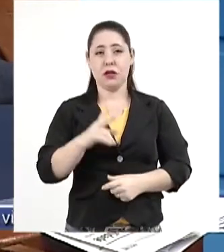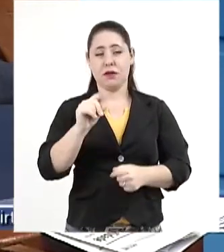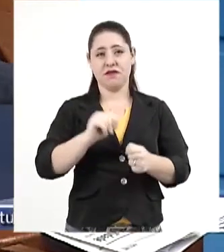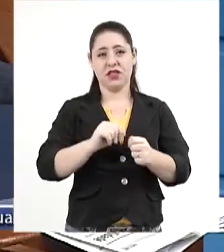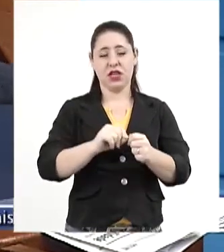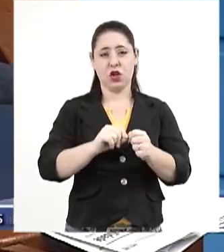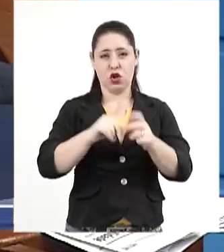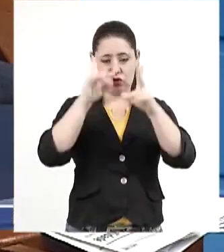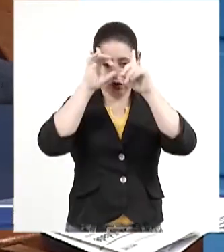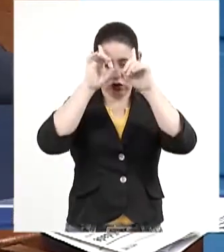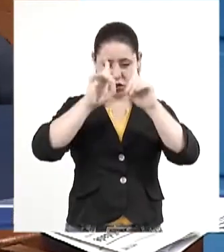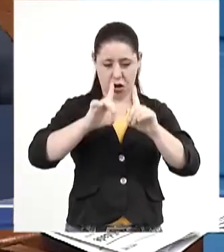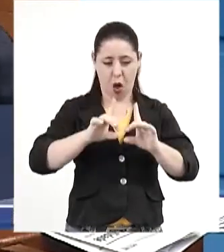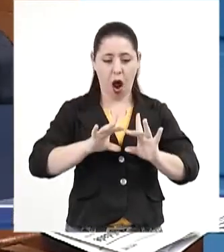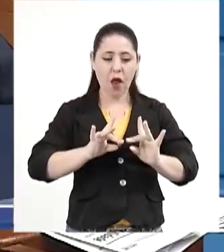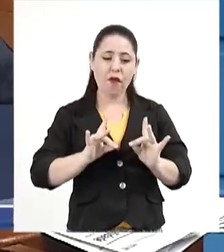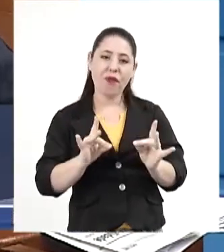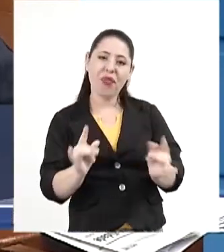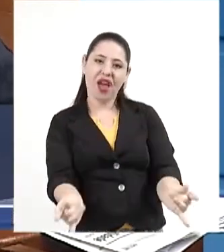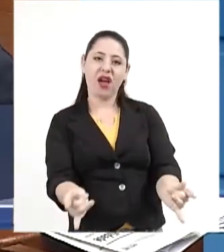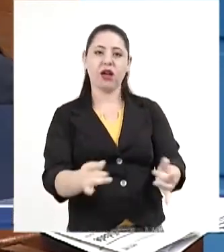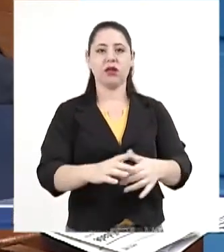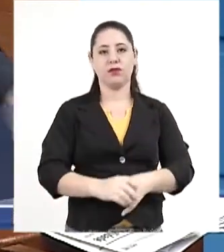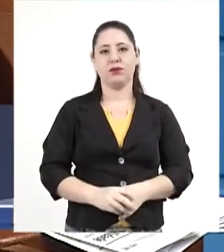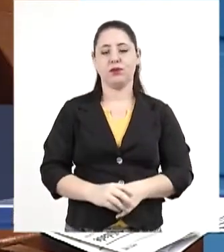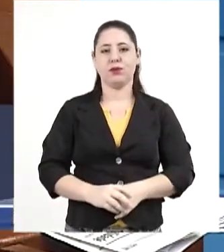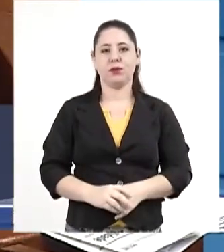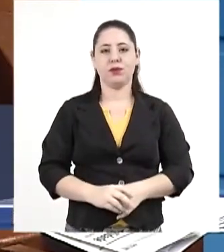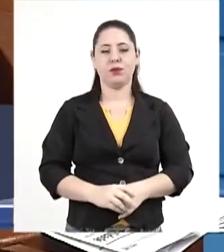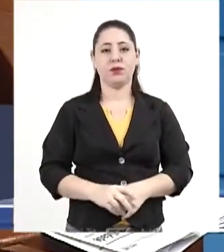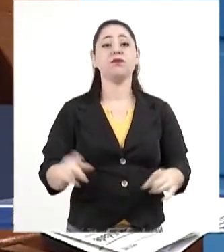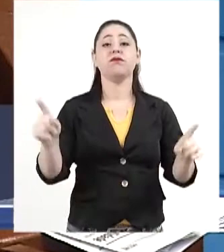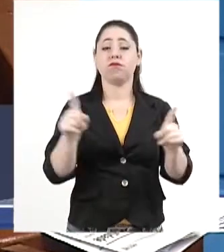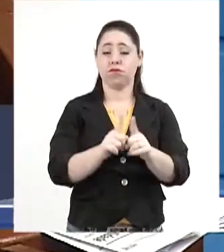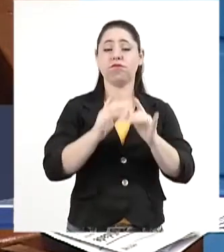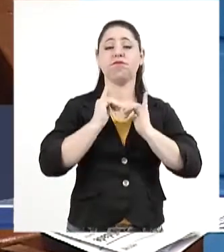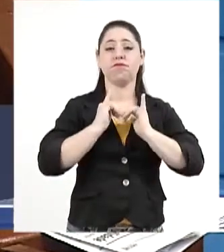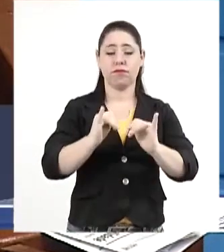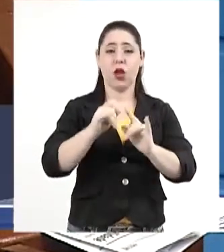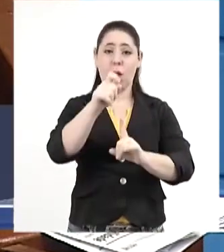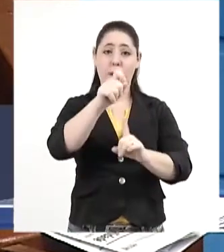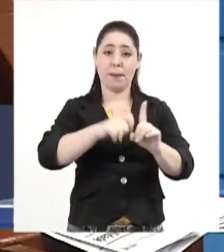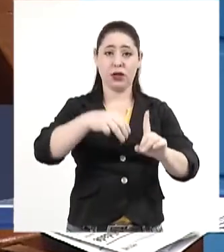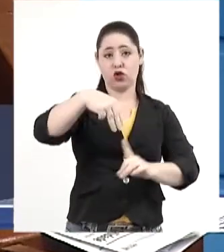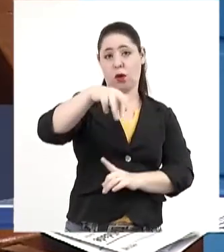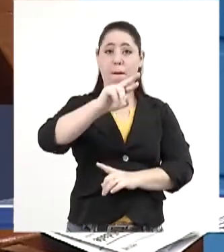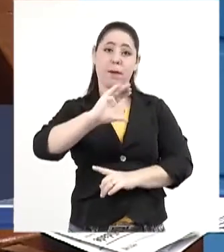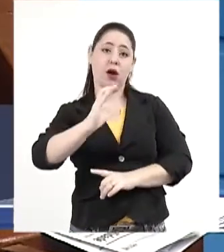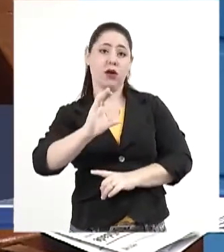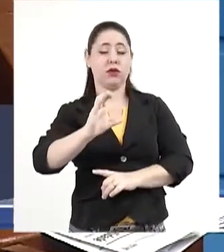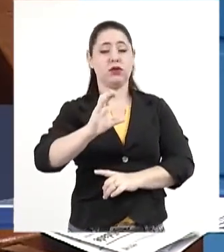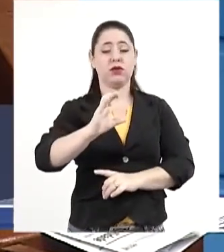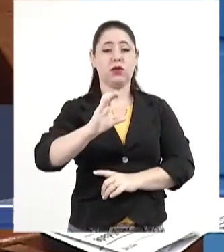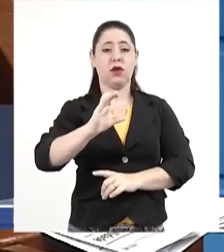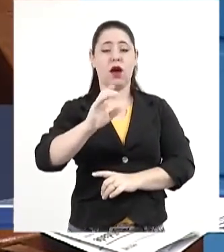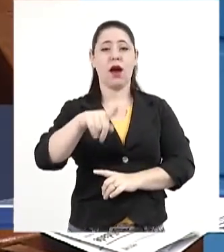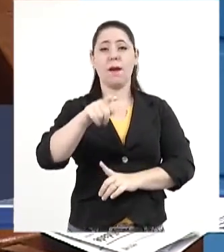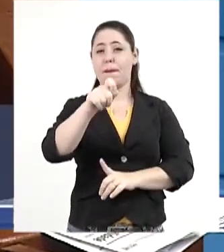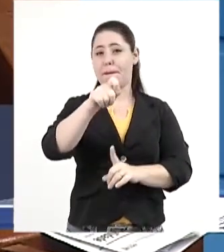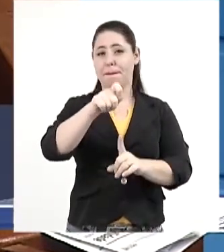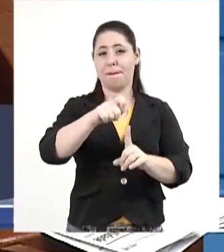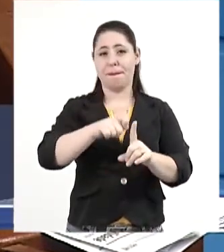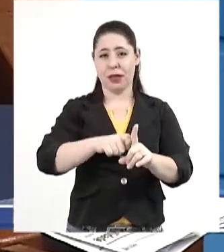depreciando a dignidade de muitas mulheres. Eu queria dizer que o mês de março deve ser um